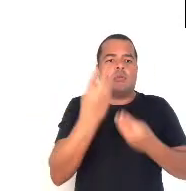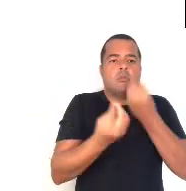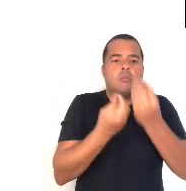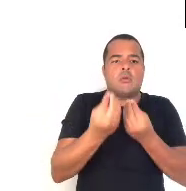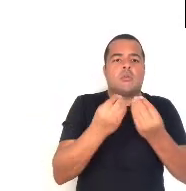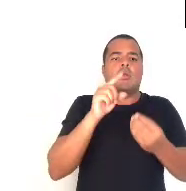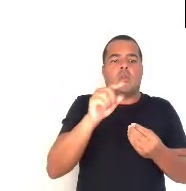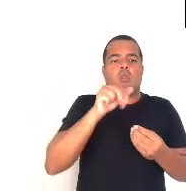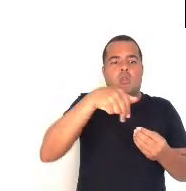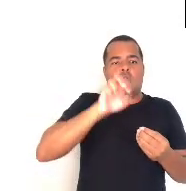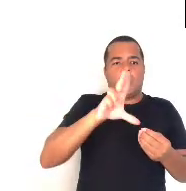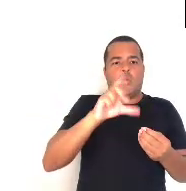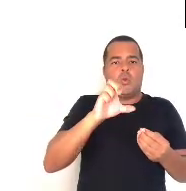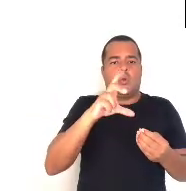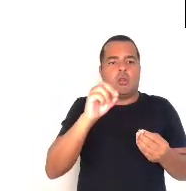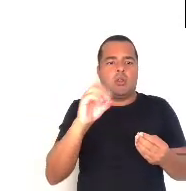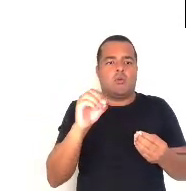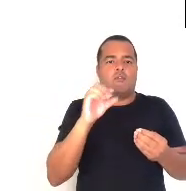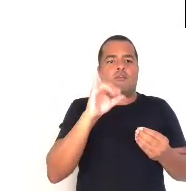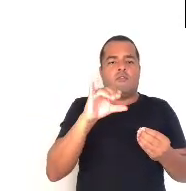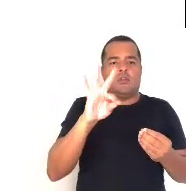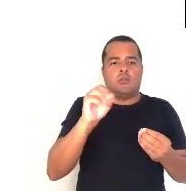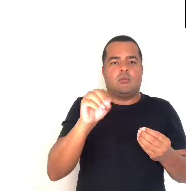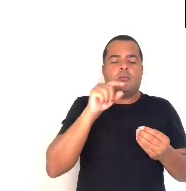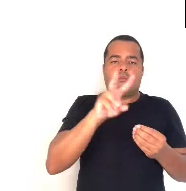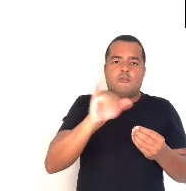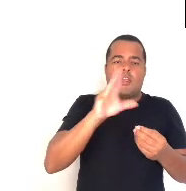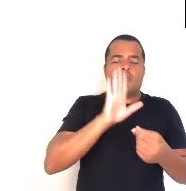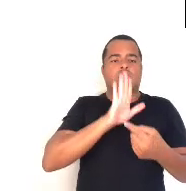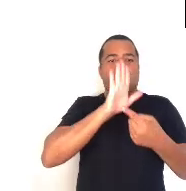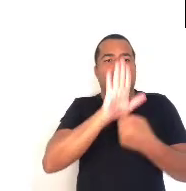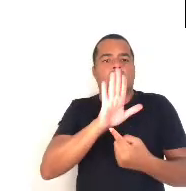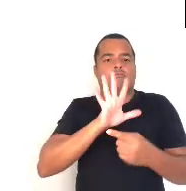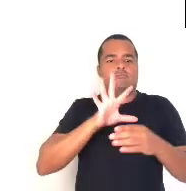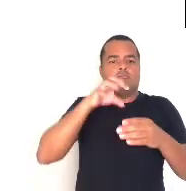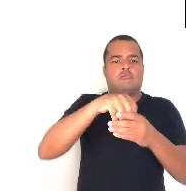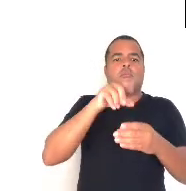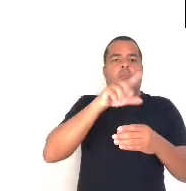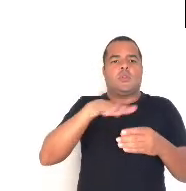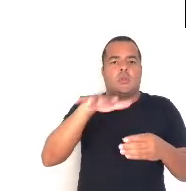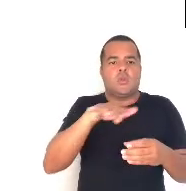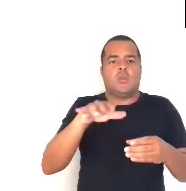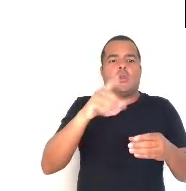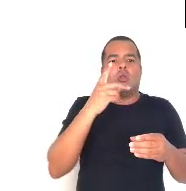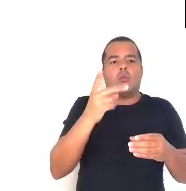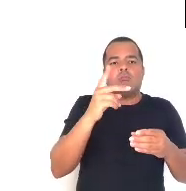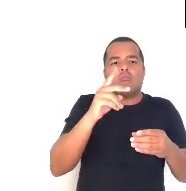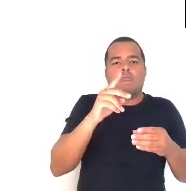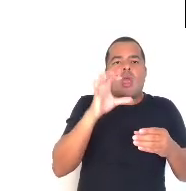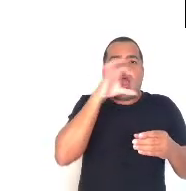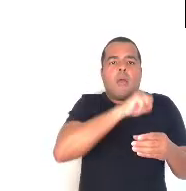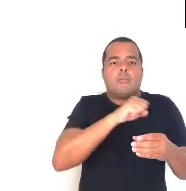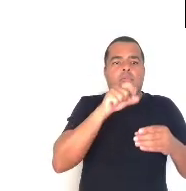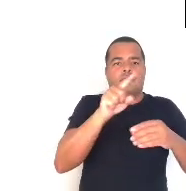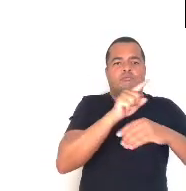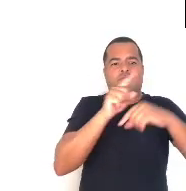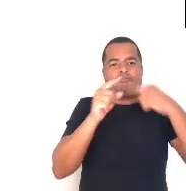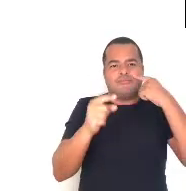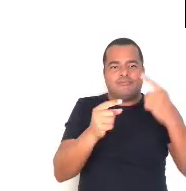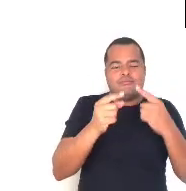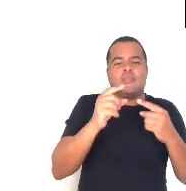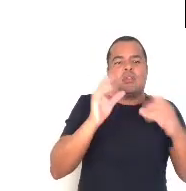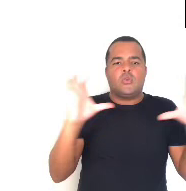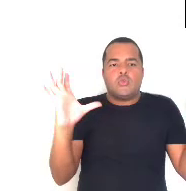pares de elétrons e oxigênio que está atuando como nucleófilo, ele ataca esse carbono que está positivo. E aí você vai ter a formação, no momento que